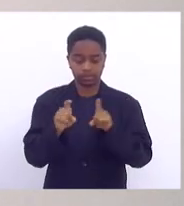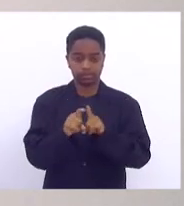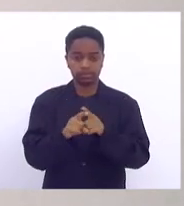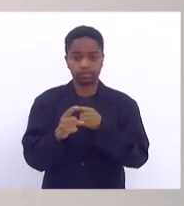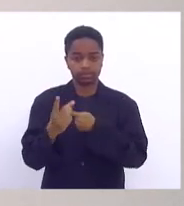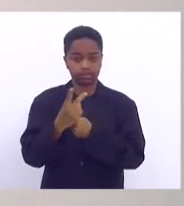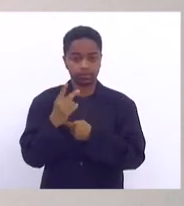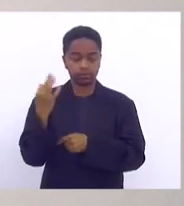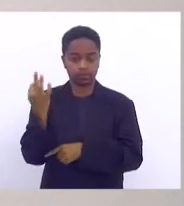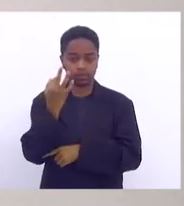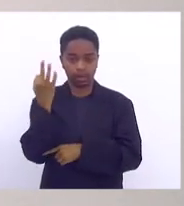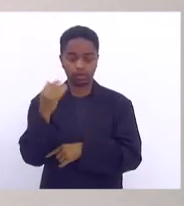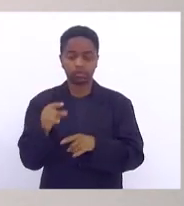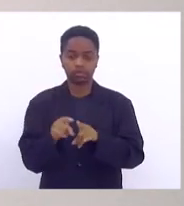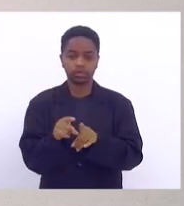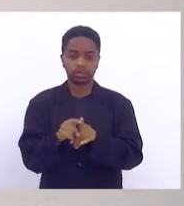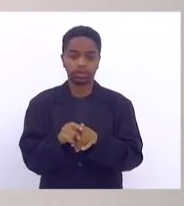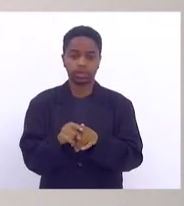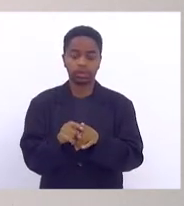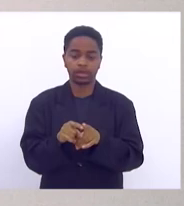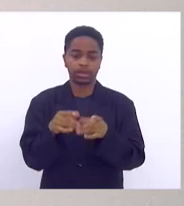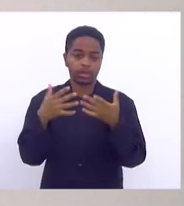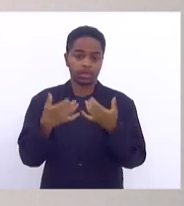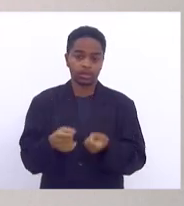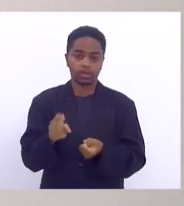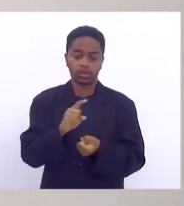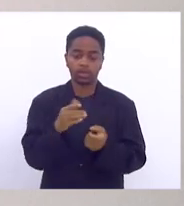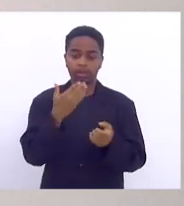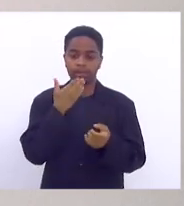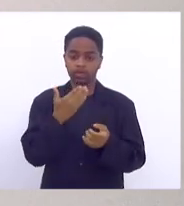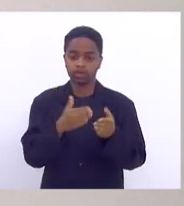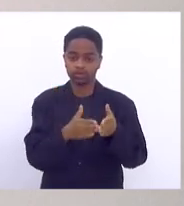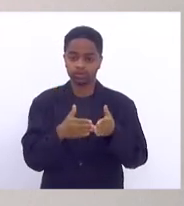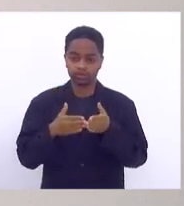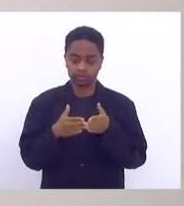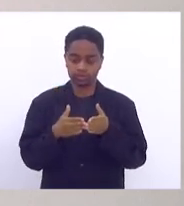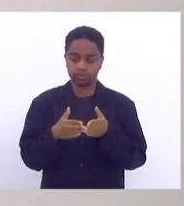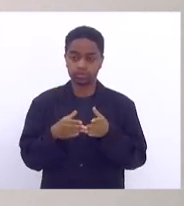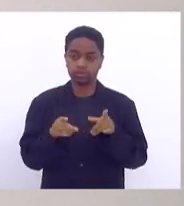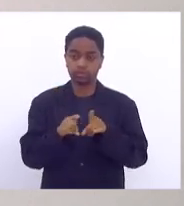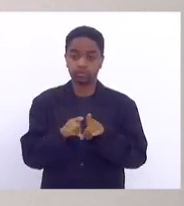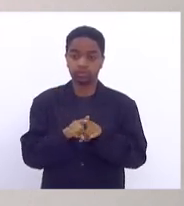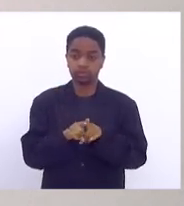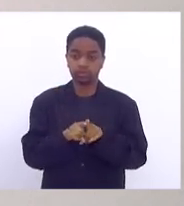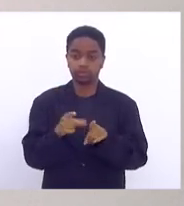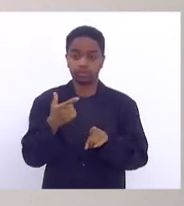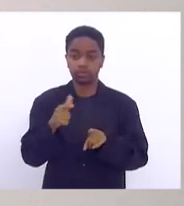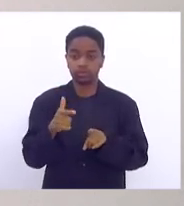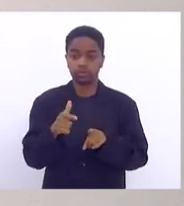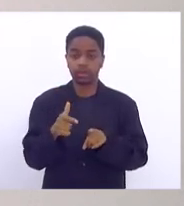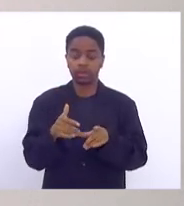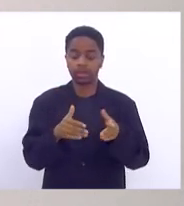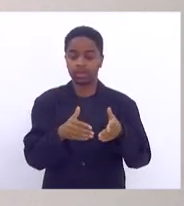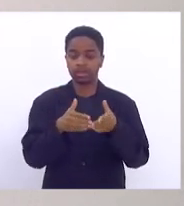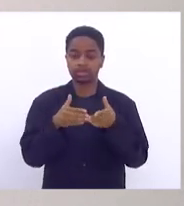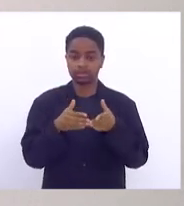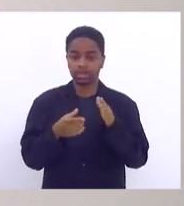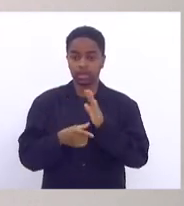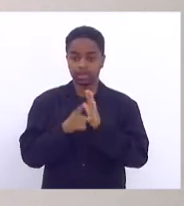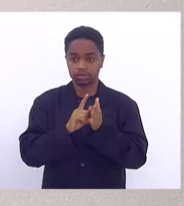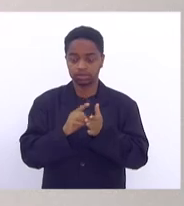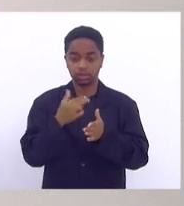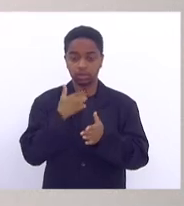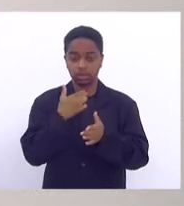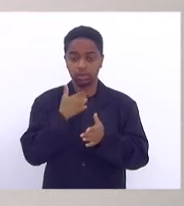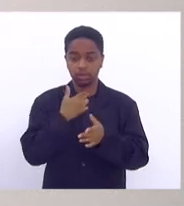formal o indeferimento do pedido de licença assim sem prévia licença de sua casa não